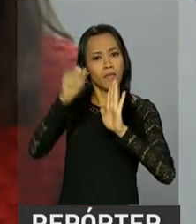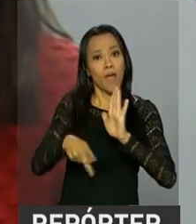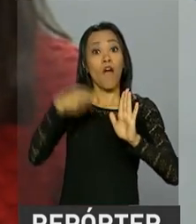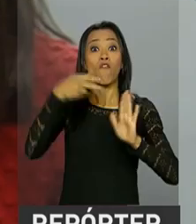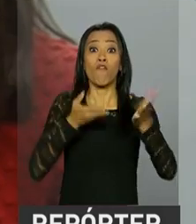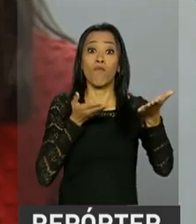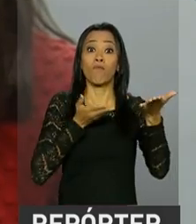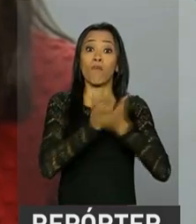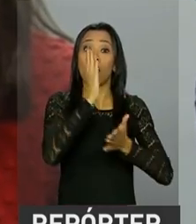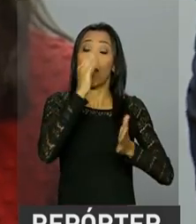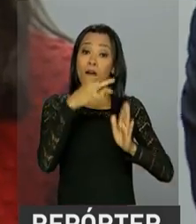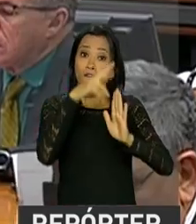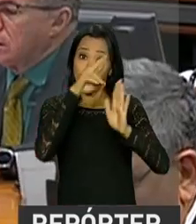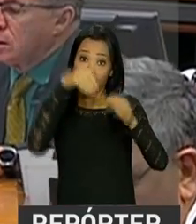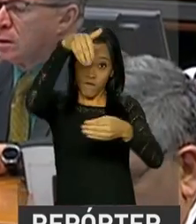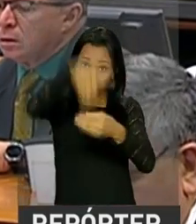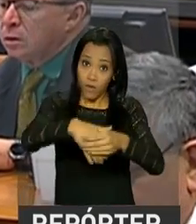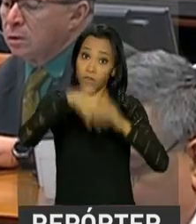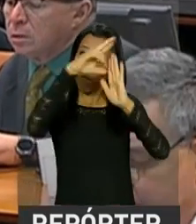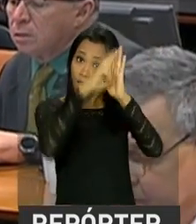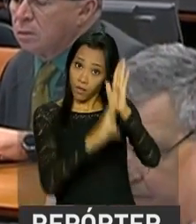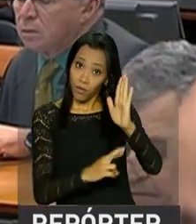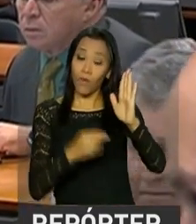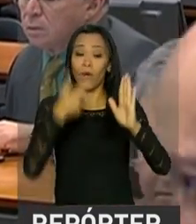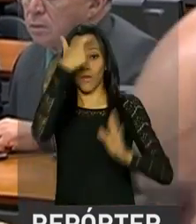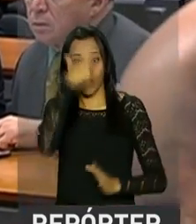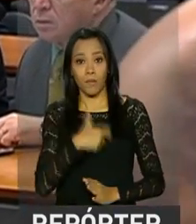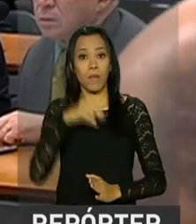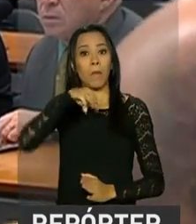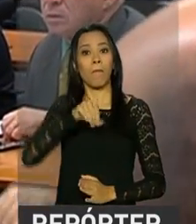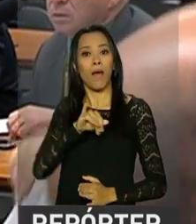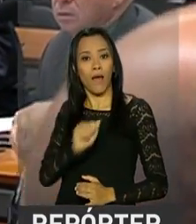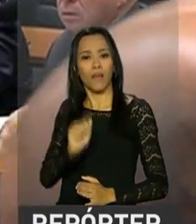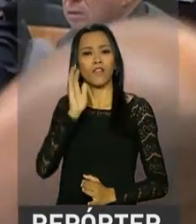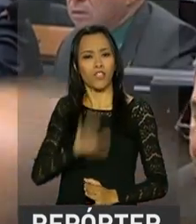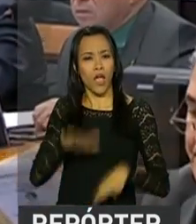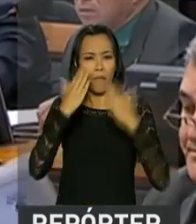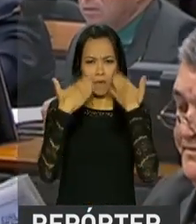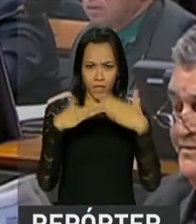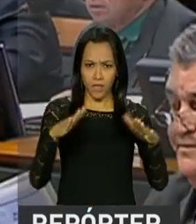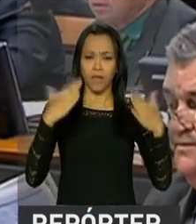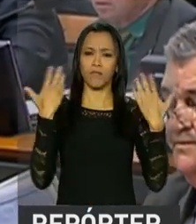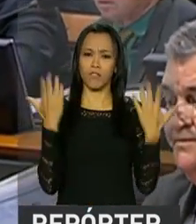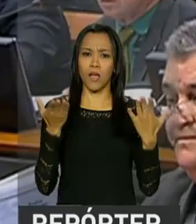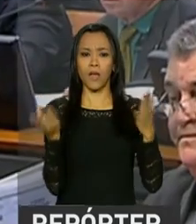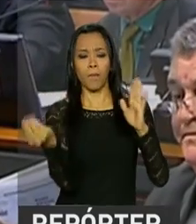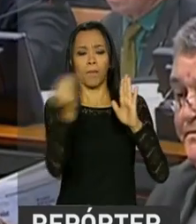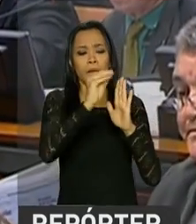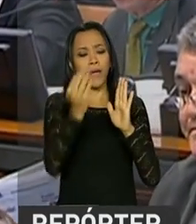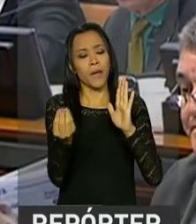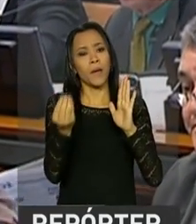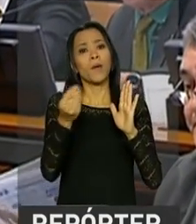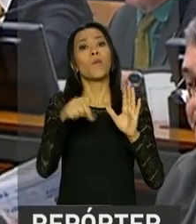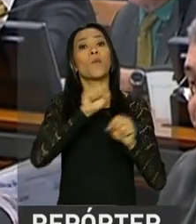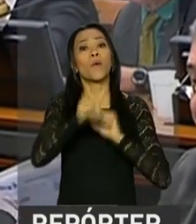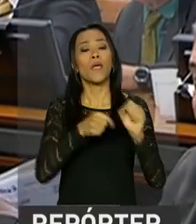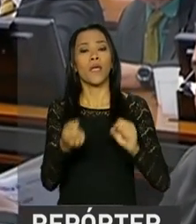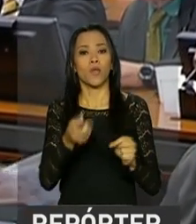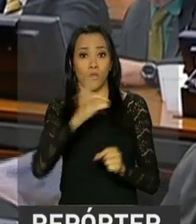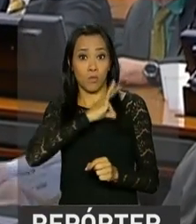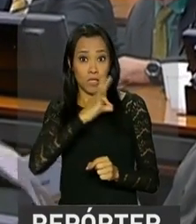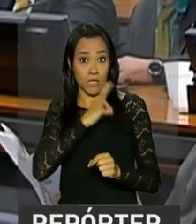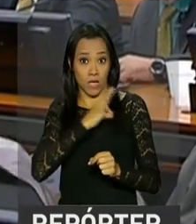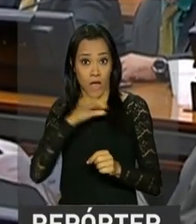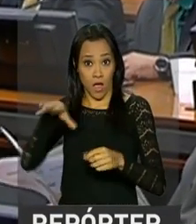do deputado Arthur Maia. Em relação à versão já apresentada, o relator incluiu os policiais